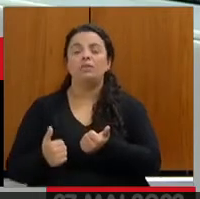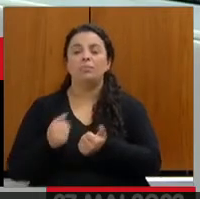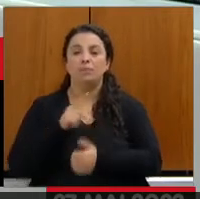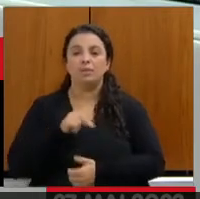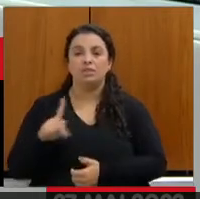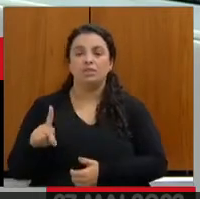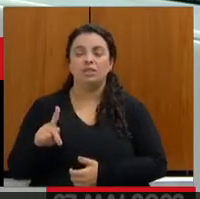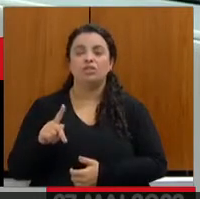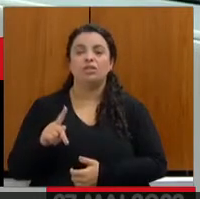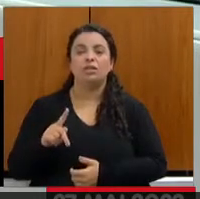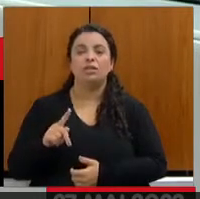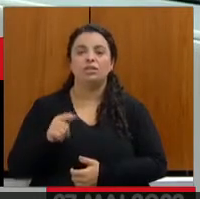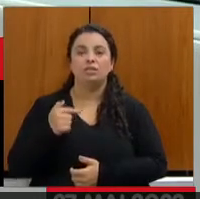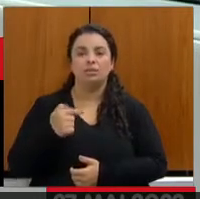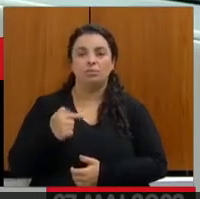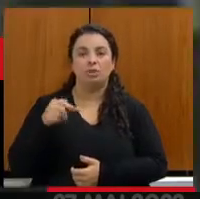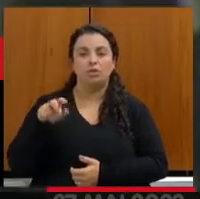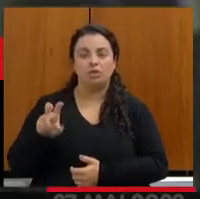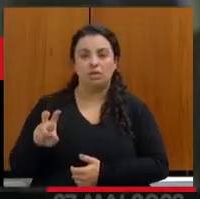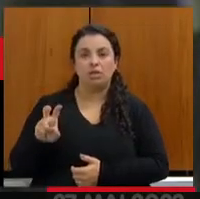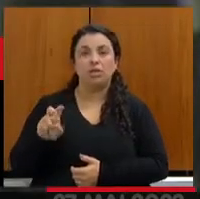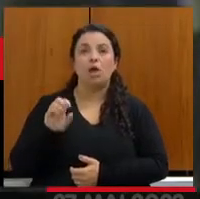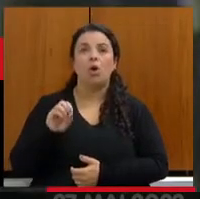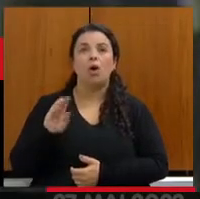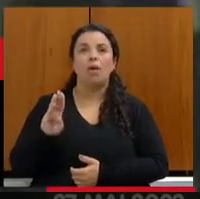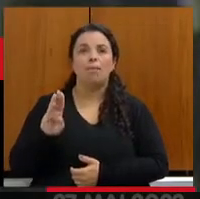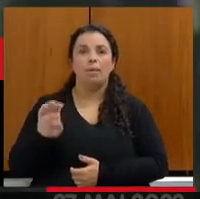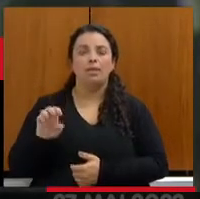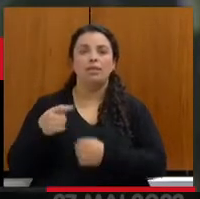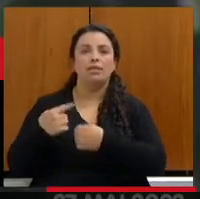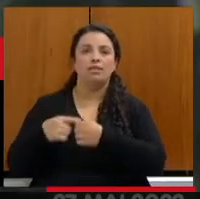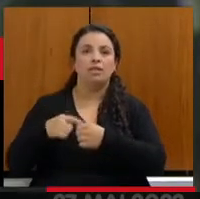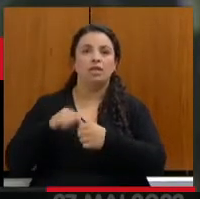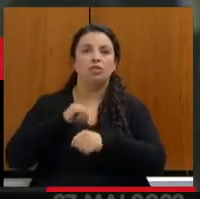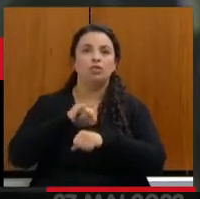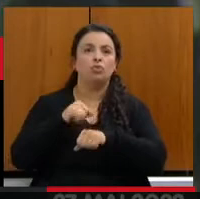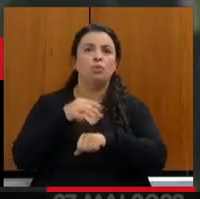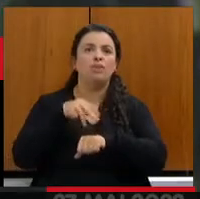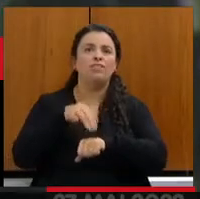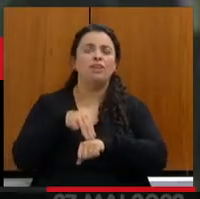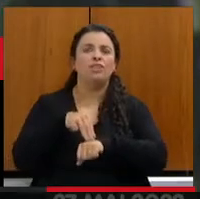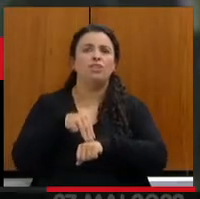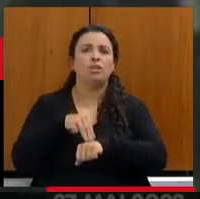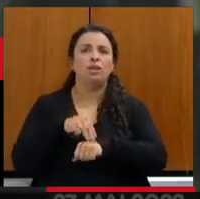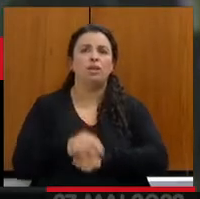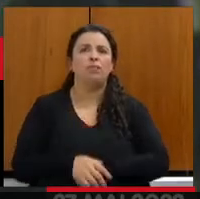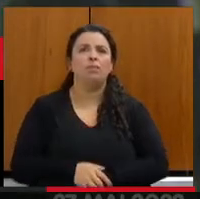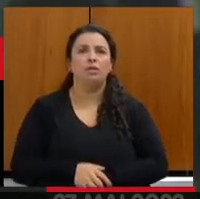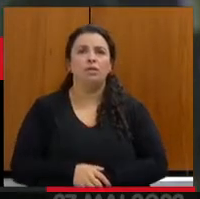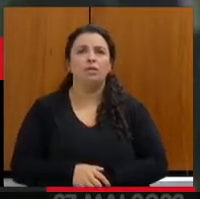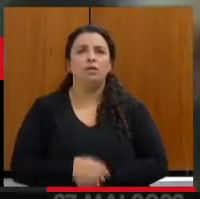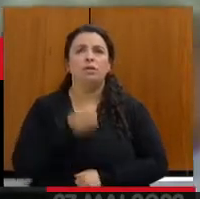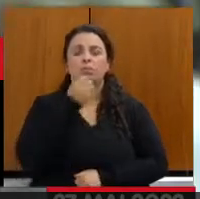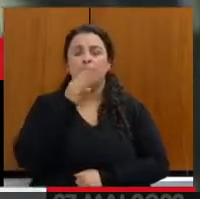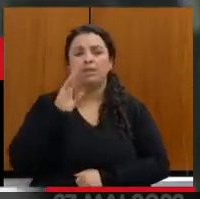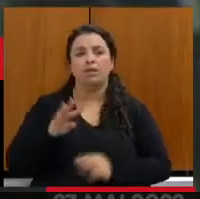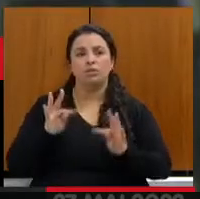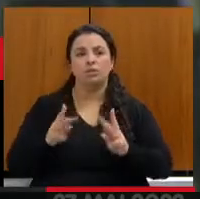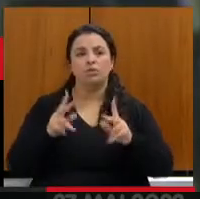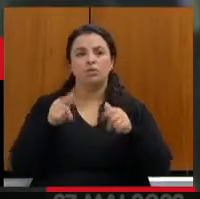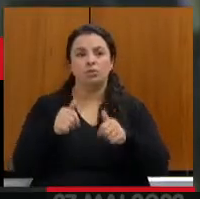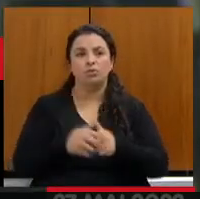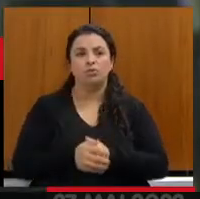subseção da OAB de João Monlevade tão boa tarde a todas a todos e a todos eu gostei de